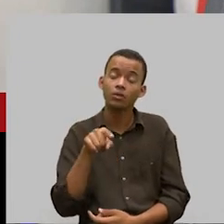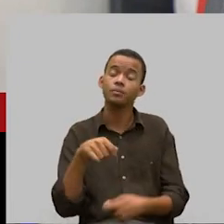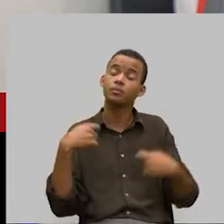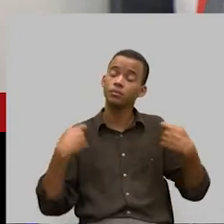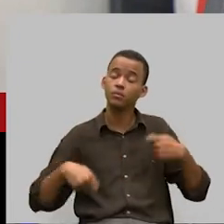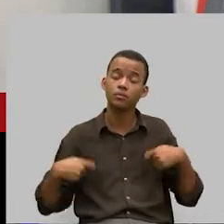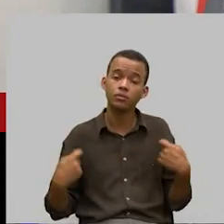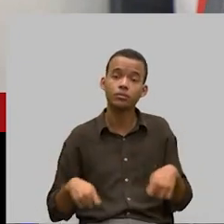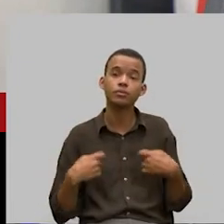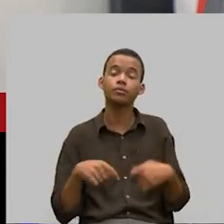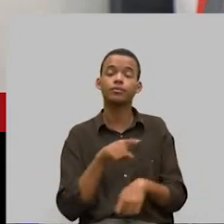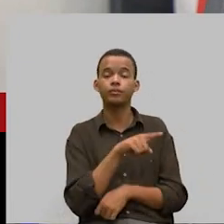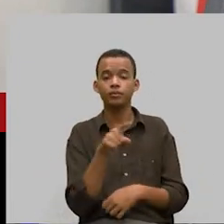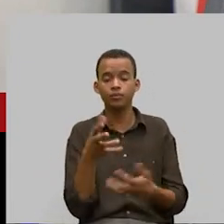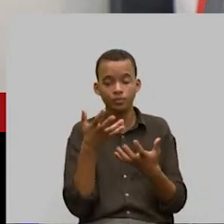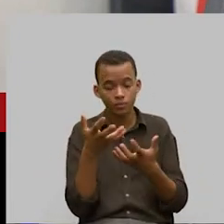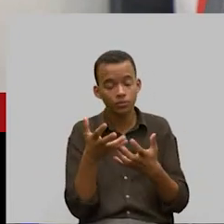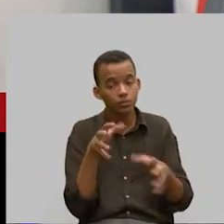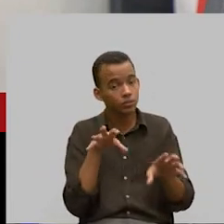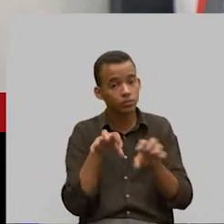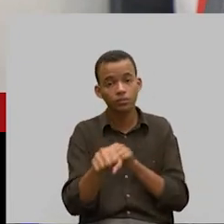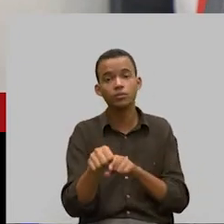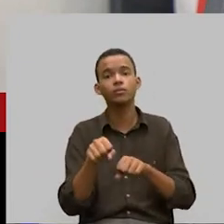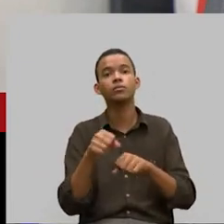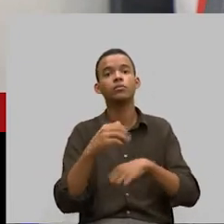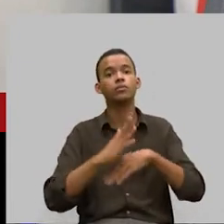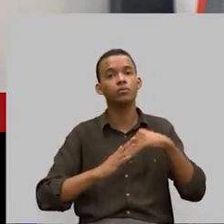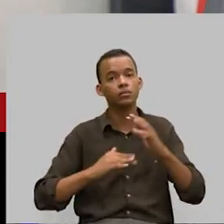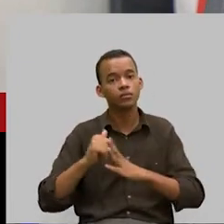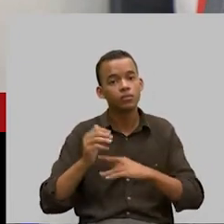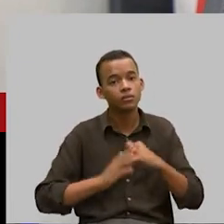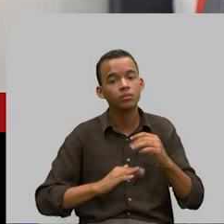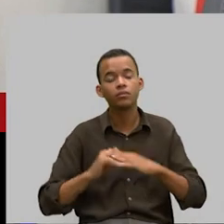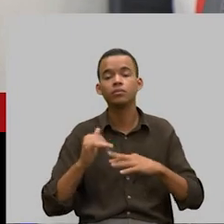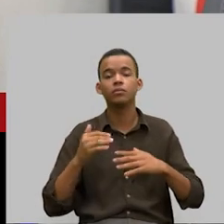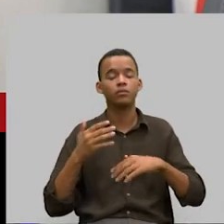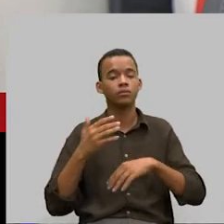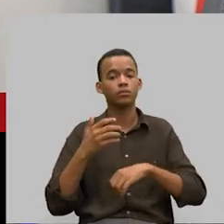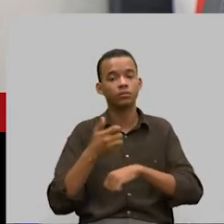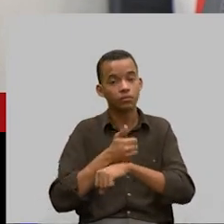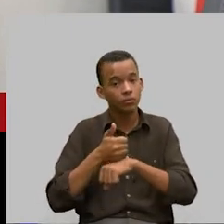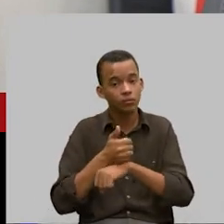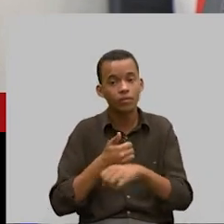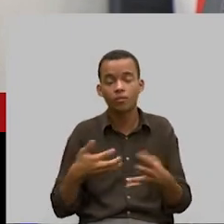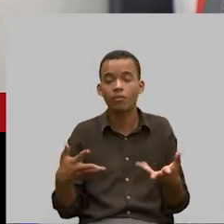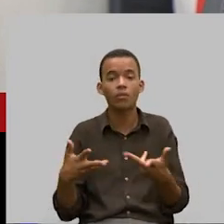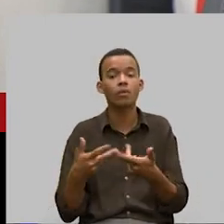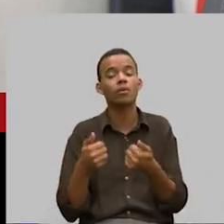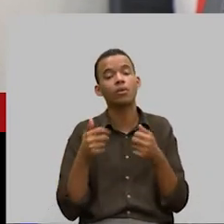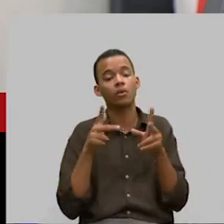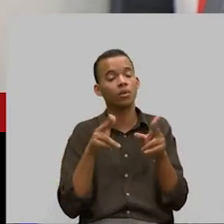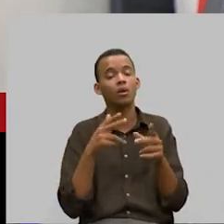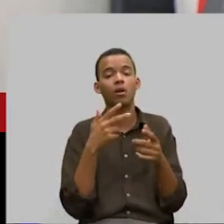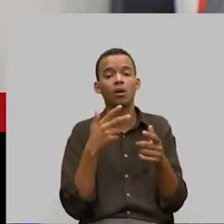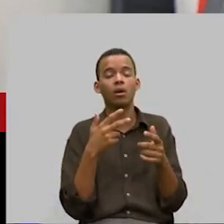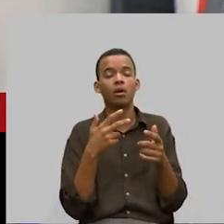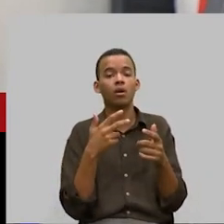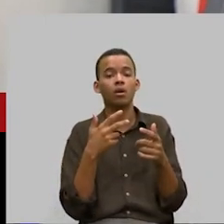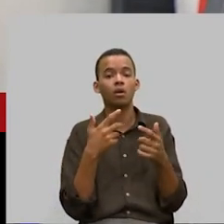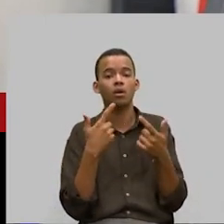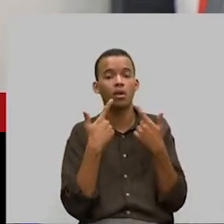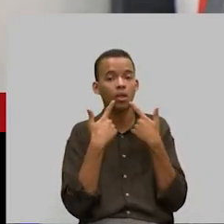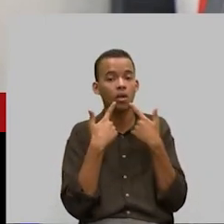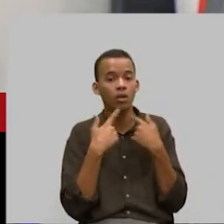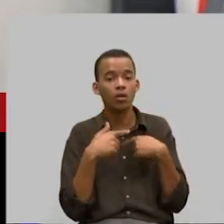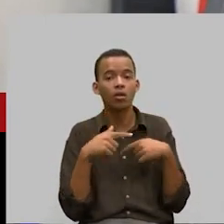e querem ter uma formação profissional que fala a mesma linguagem deles eles também têm o direito